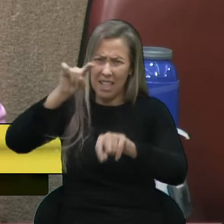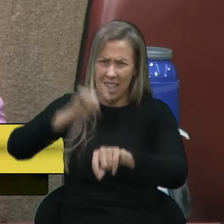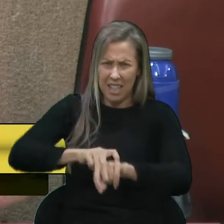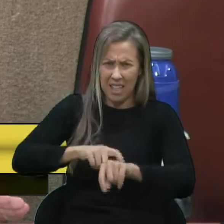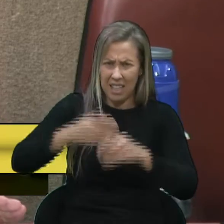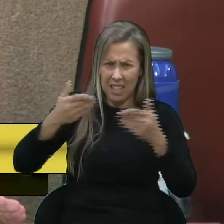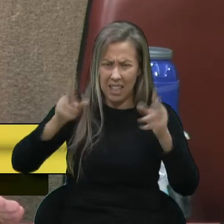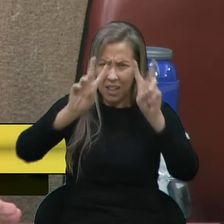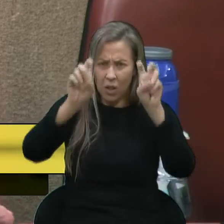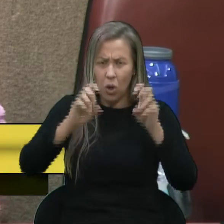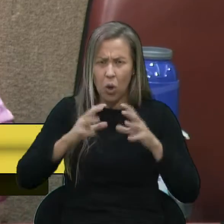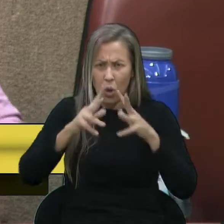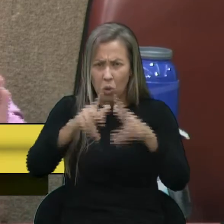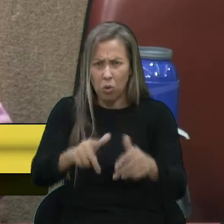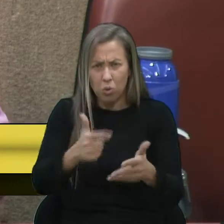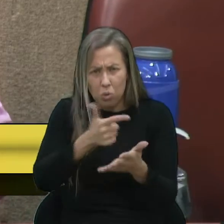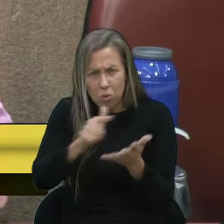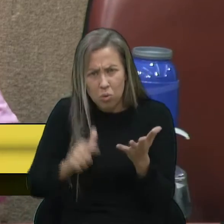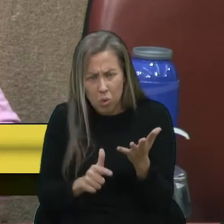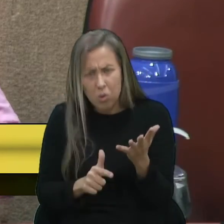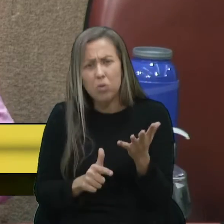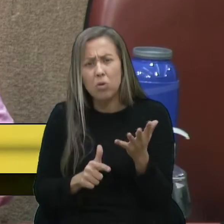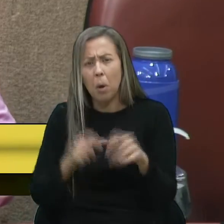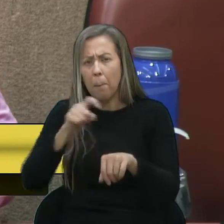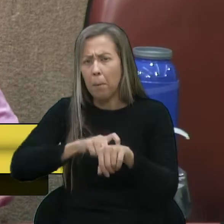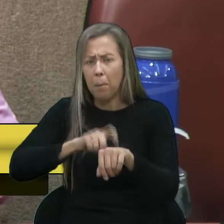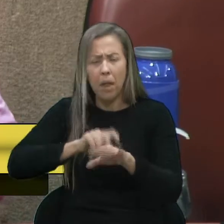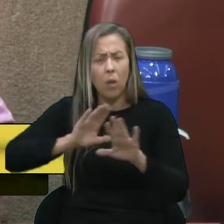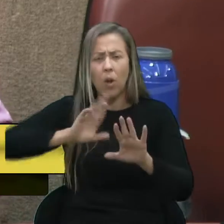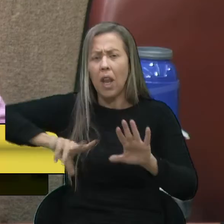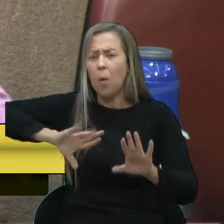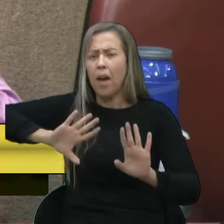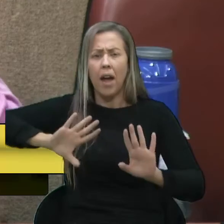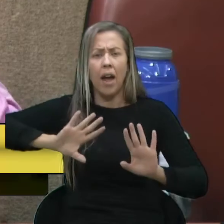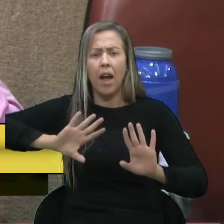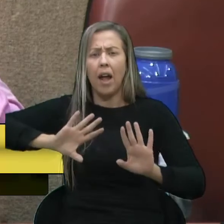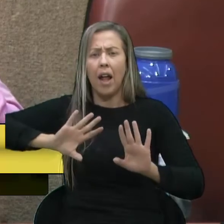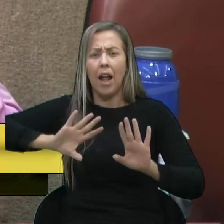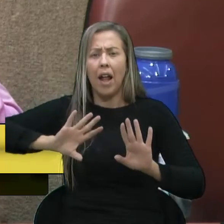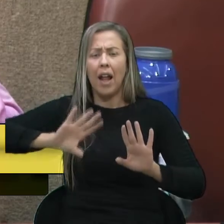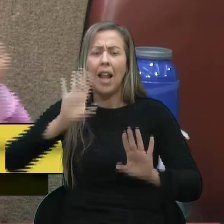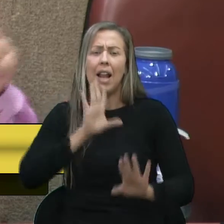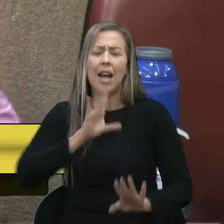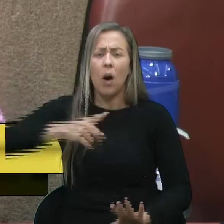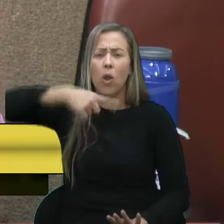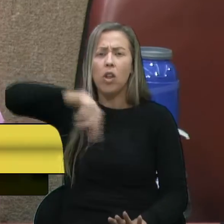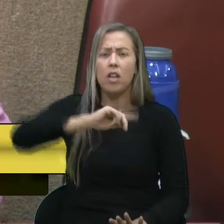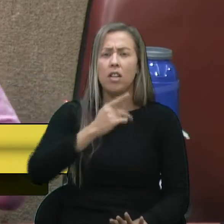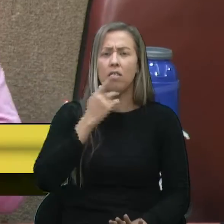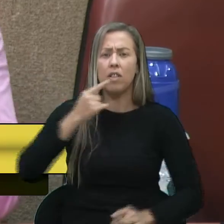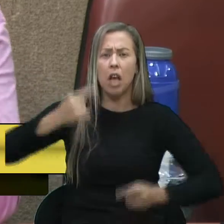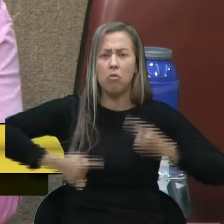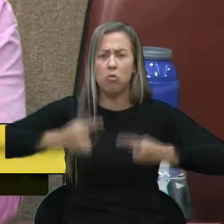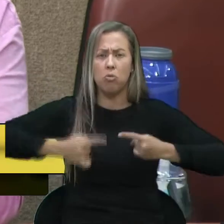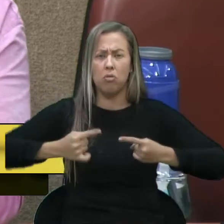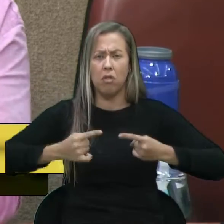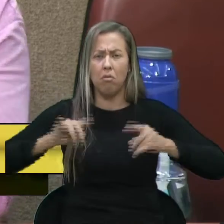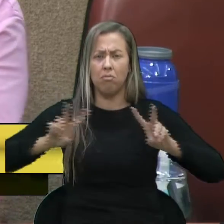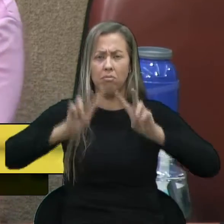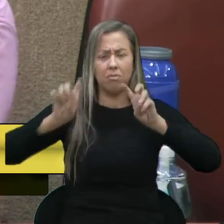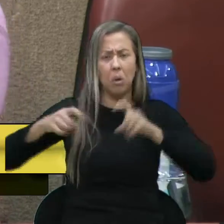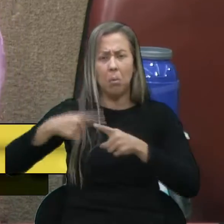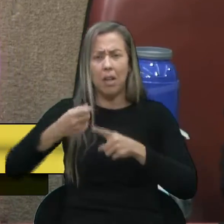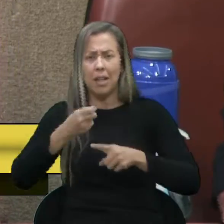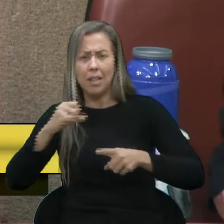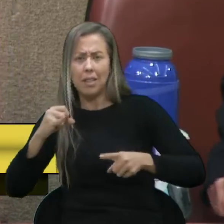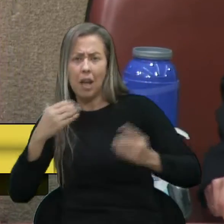ou em todos os outros, no momento oportuno, e não é legal da nossa parte fazer essa dicotomia, porque se